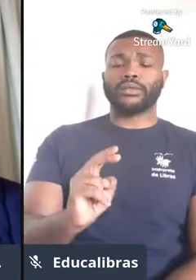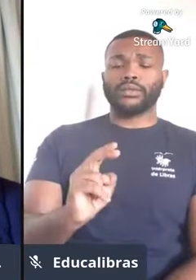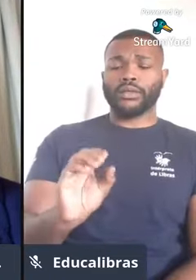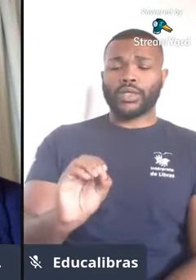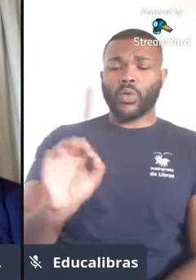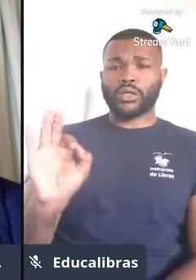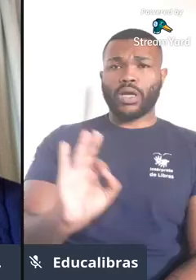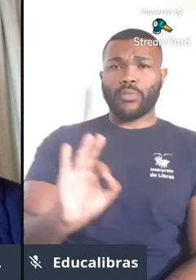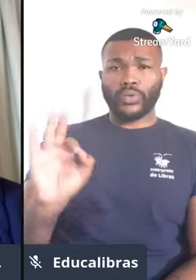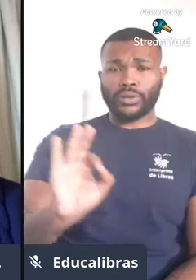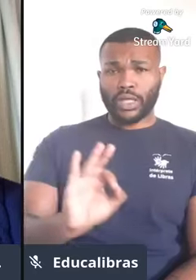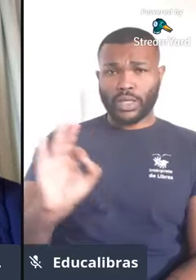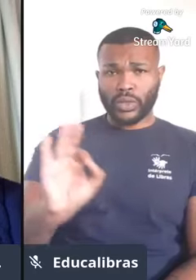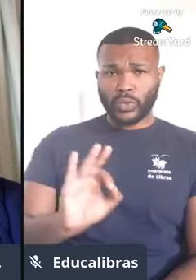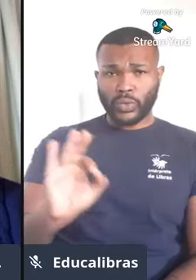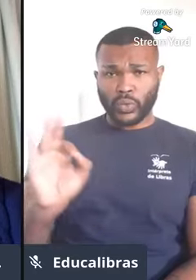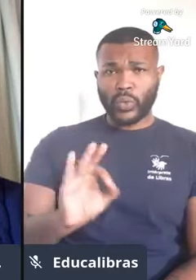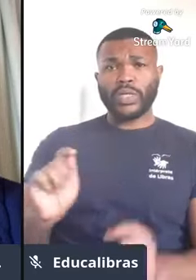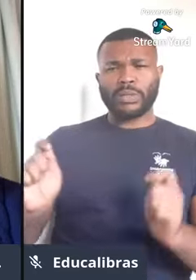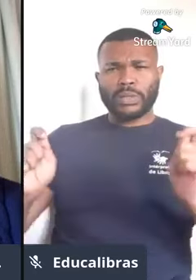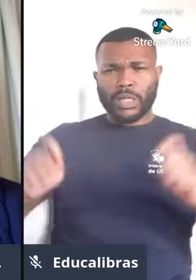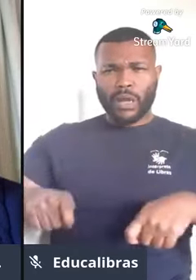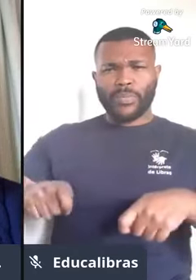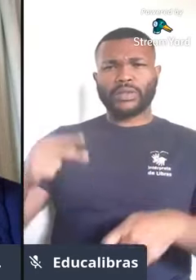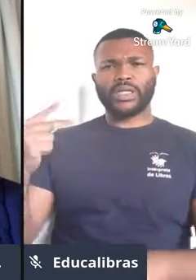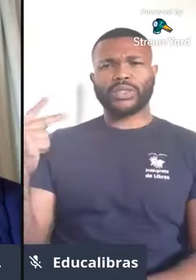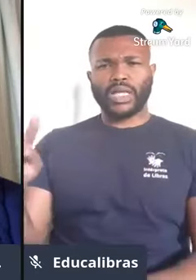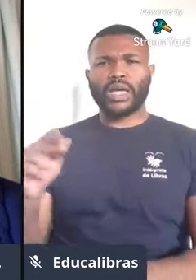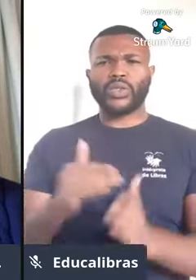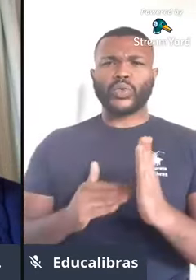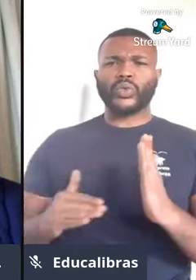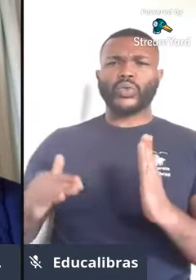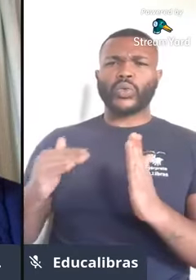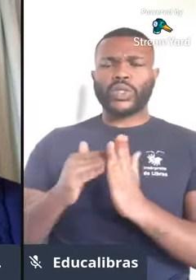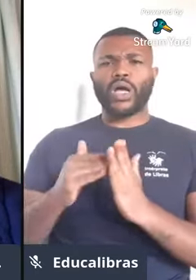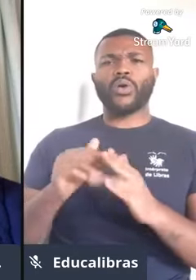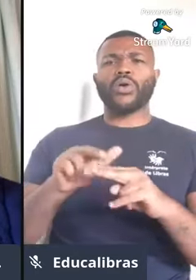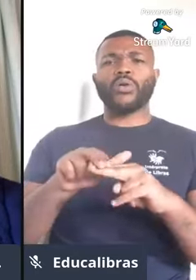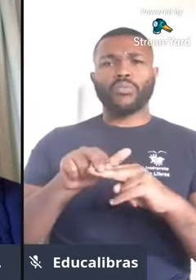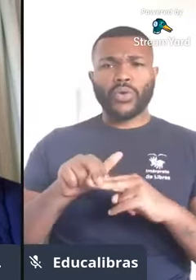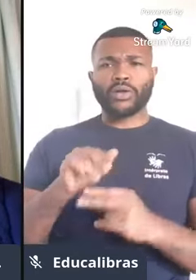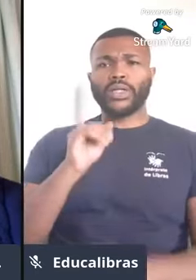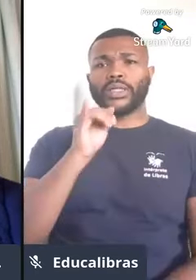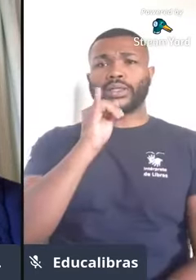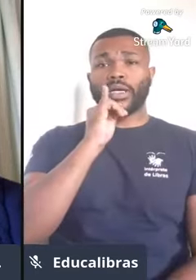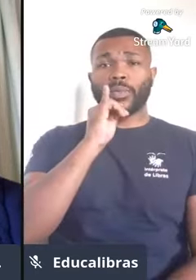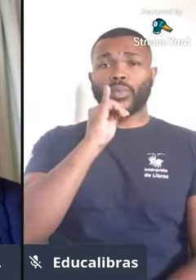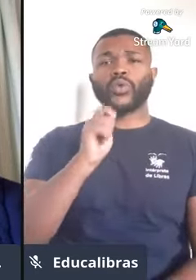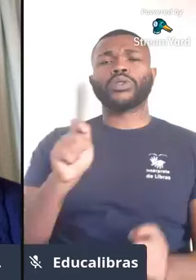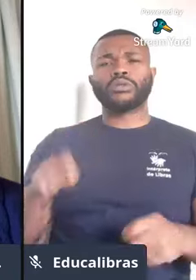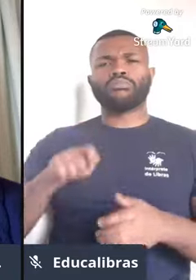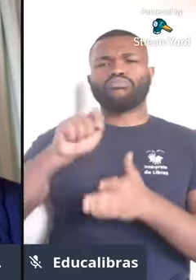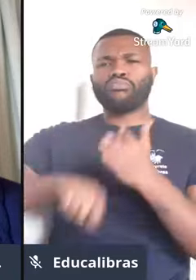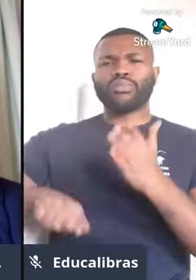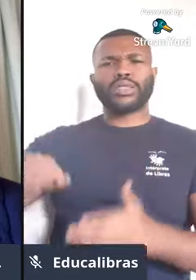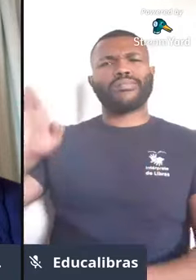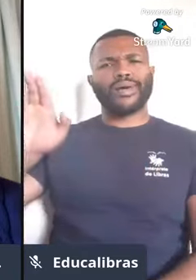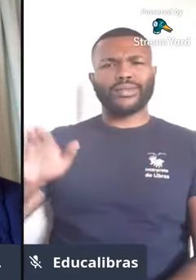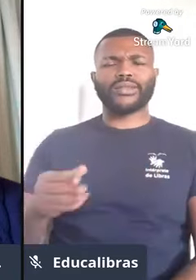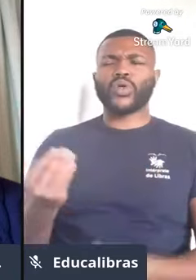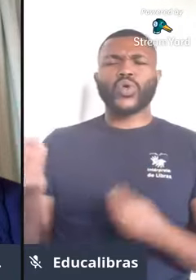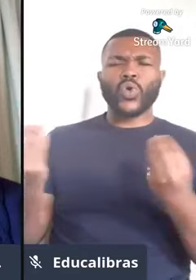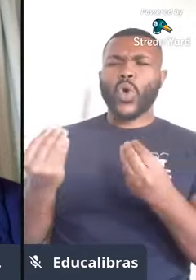sua amplitude total, né, do seu potencial de contratação. Como é que você vê essas